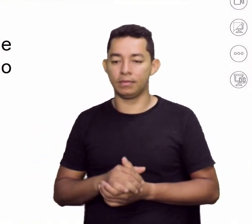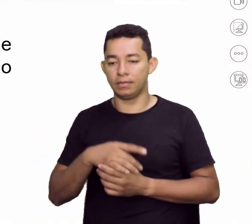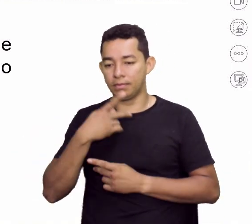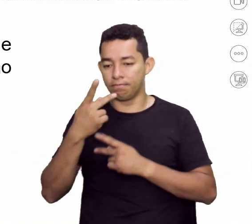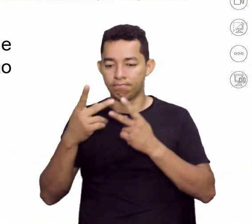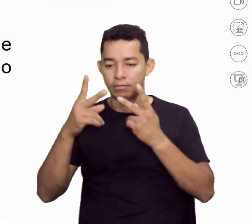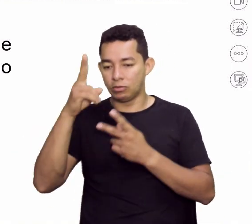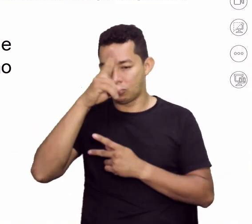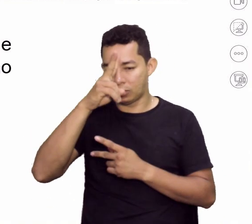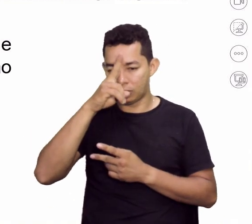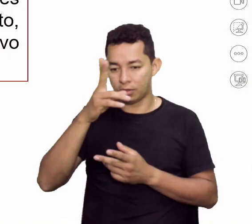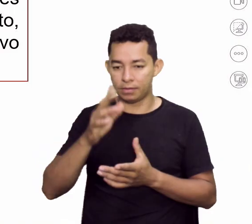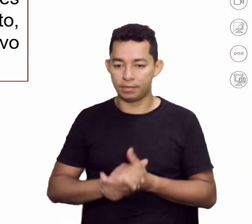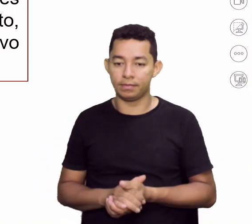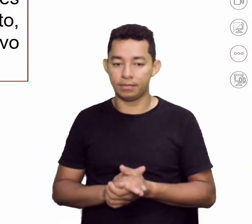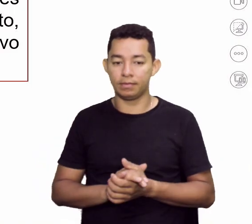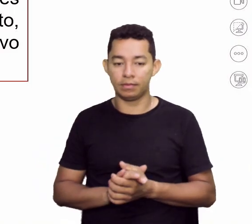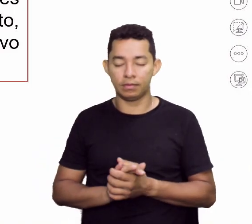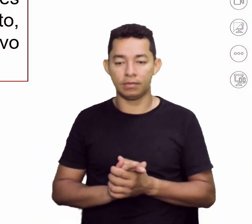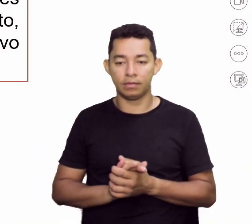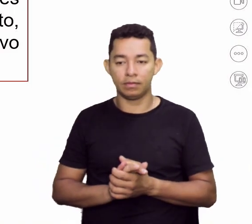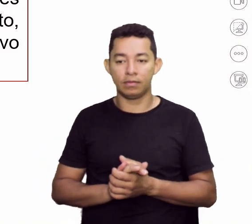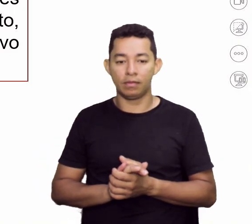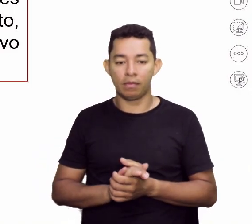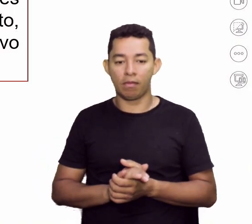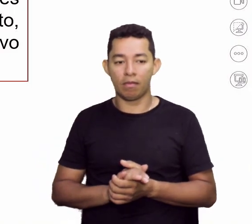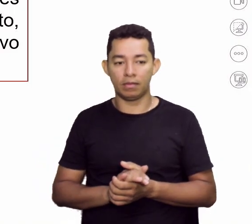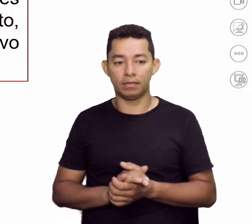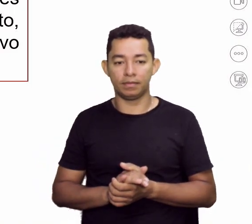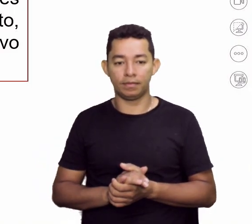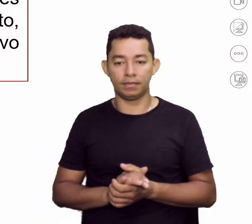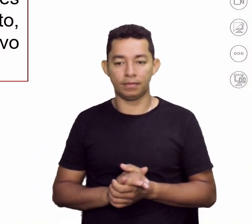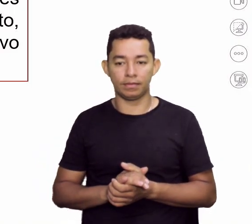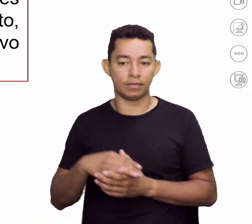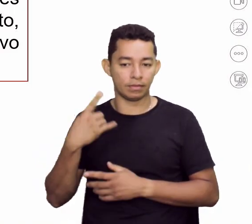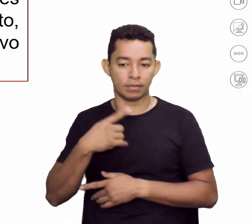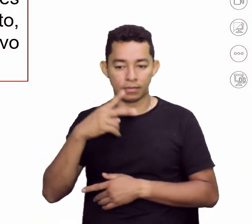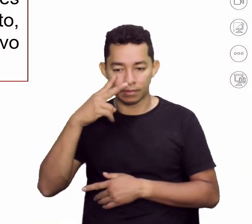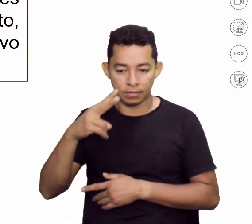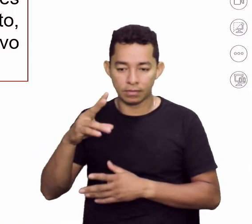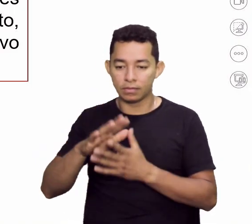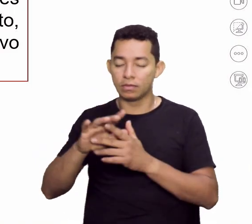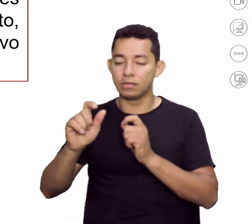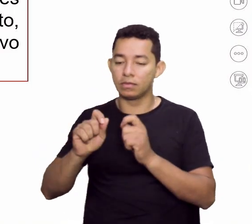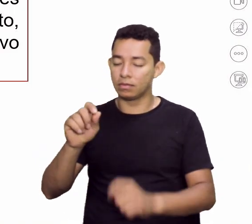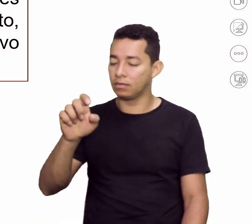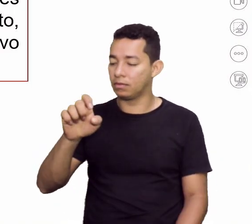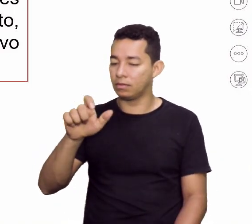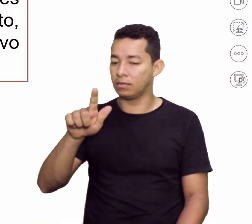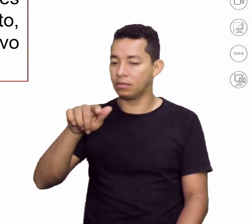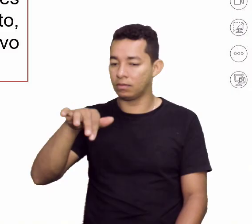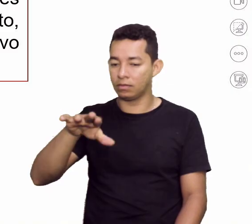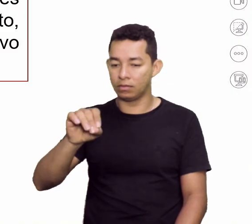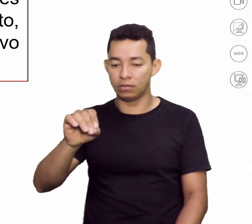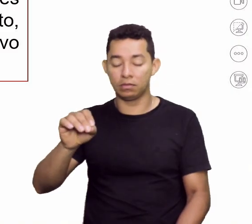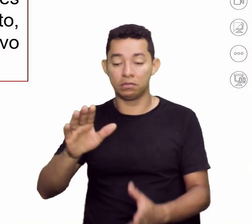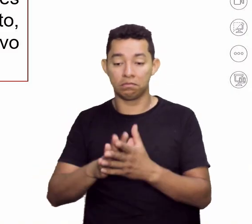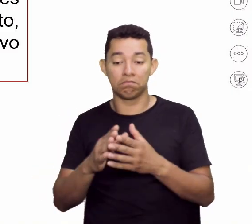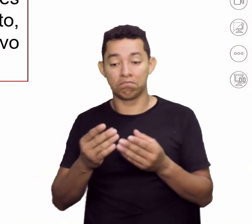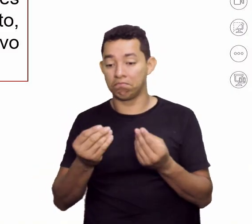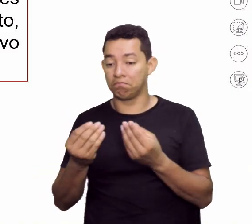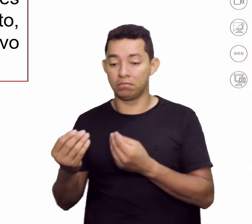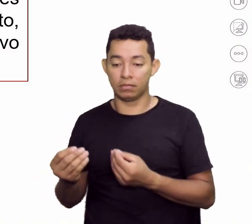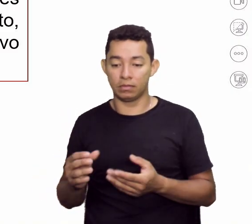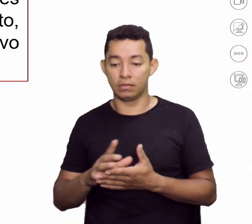aí. Então vamos seguir para a gente ver que o Egito é monstruoso, é muita riqueza, muito mistério,